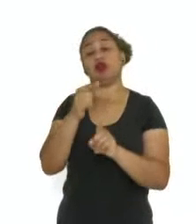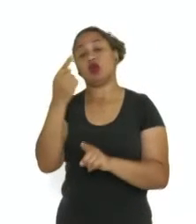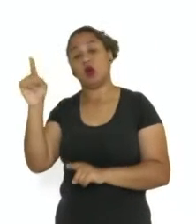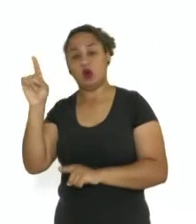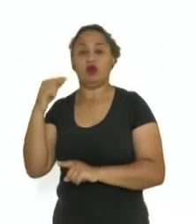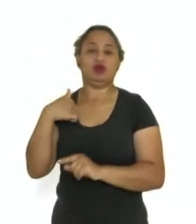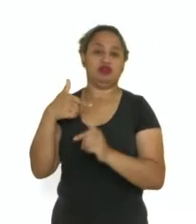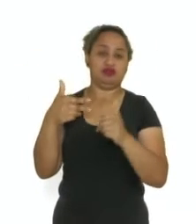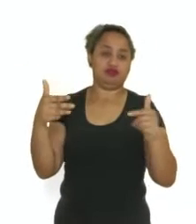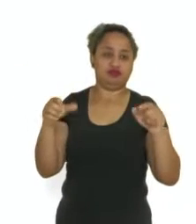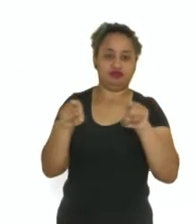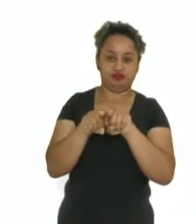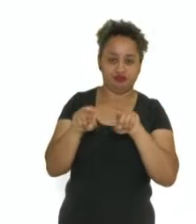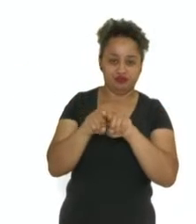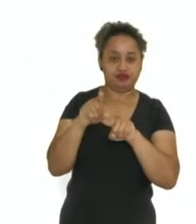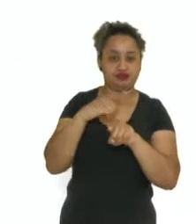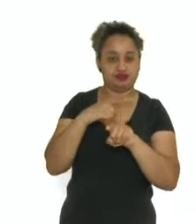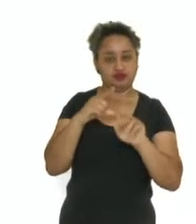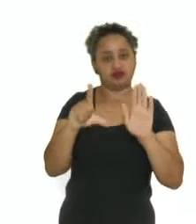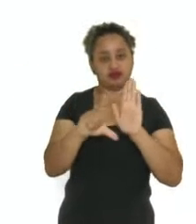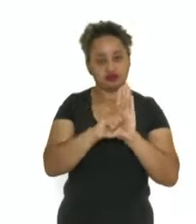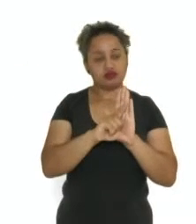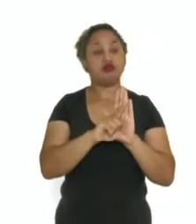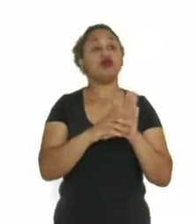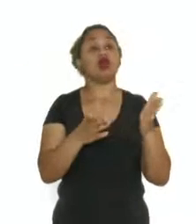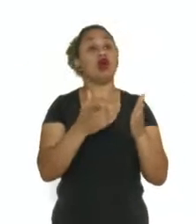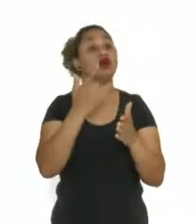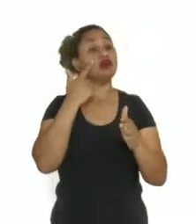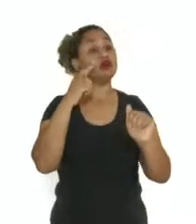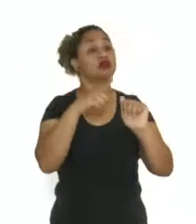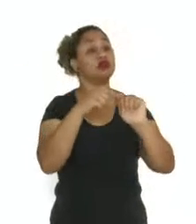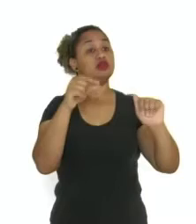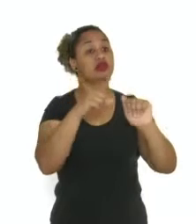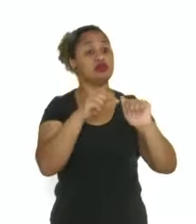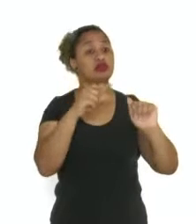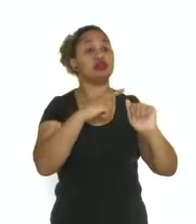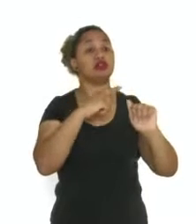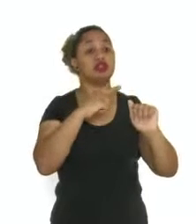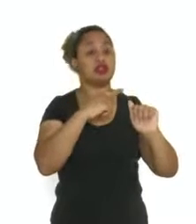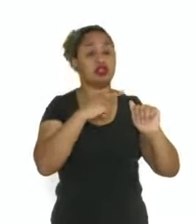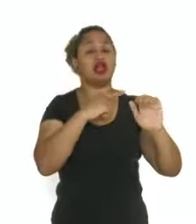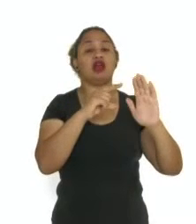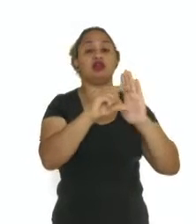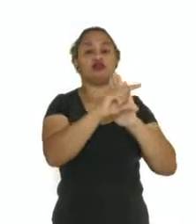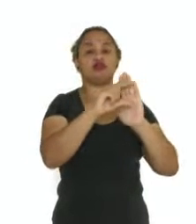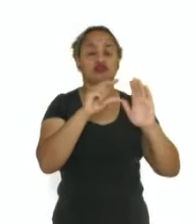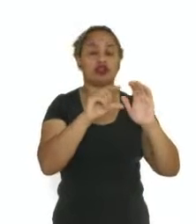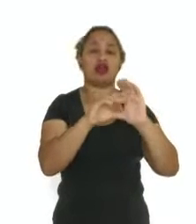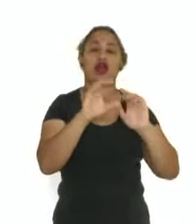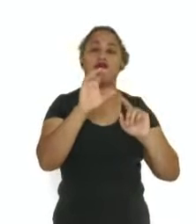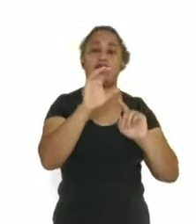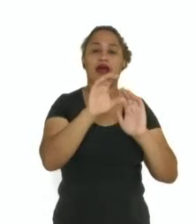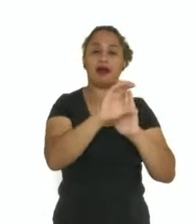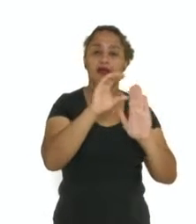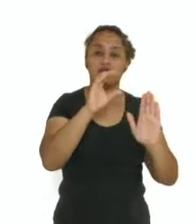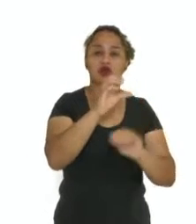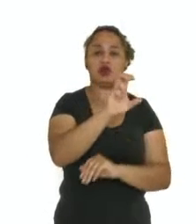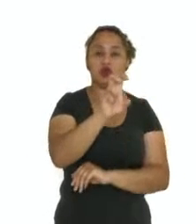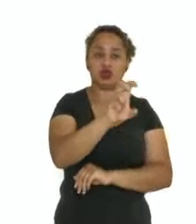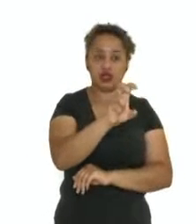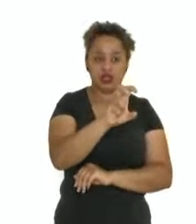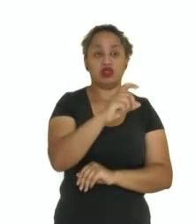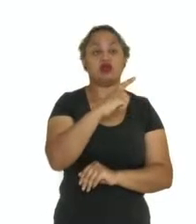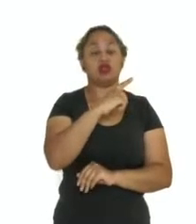providências. Agora vamos sim ao nosso artigo, que ele está dentro do capítulo 5, que fala sobre o direito